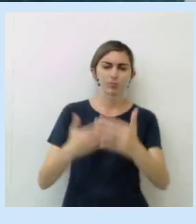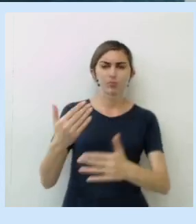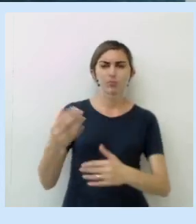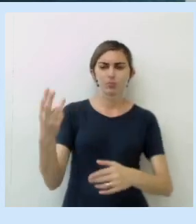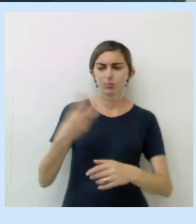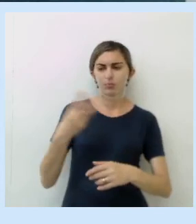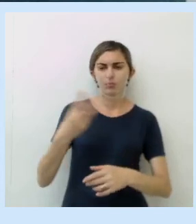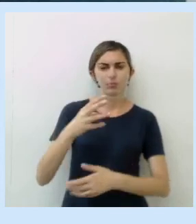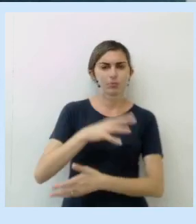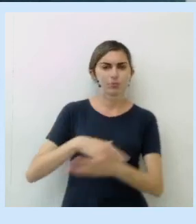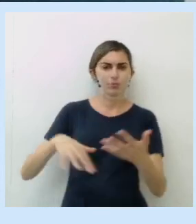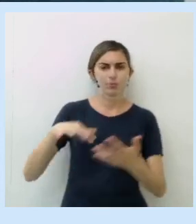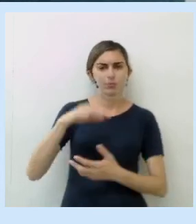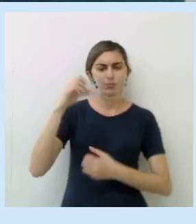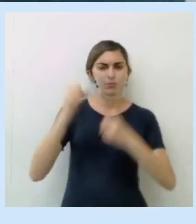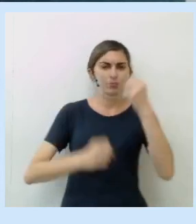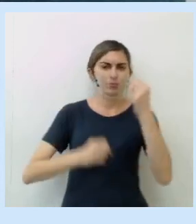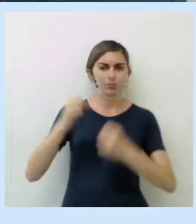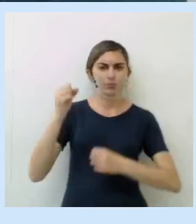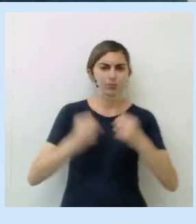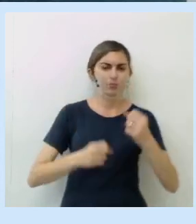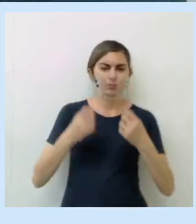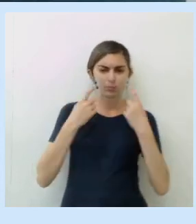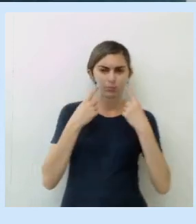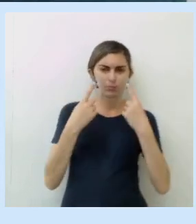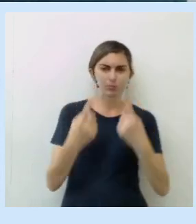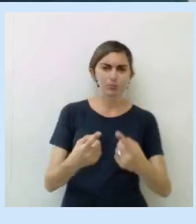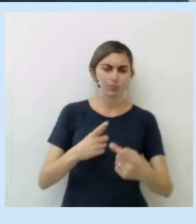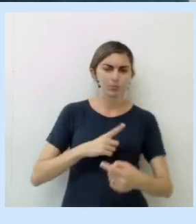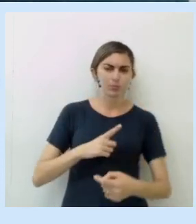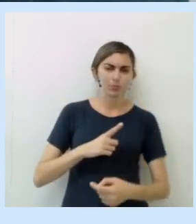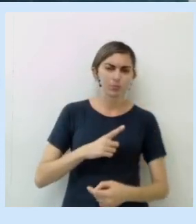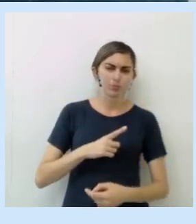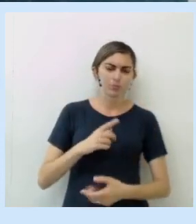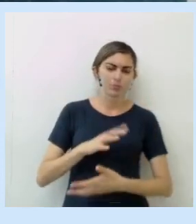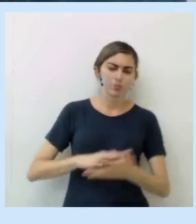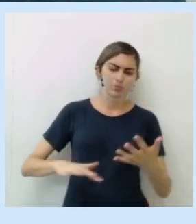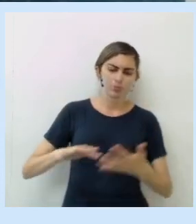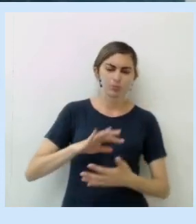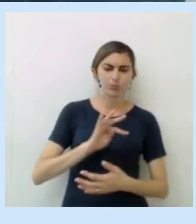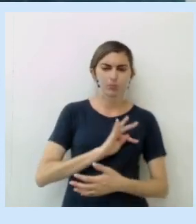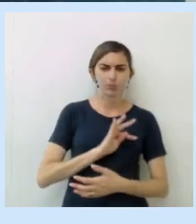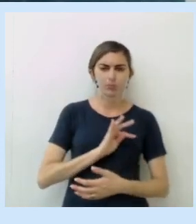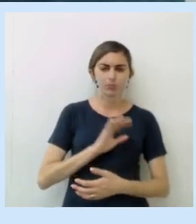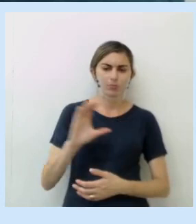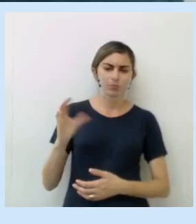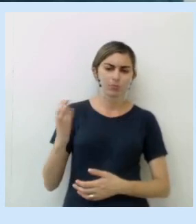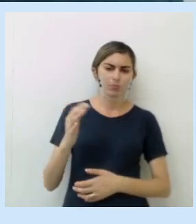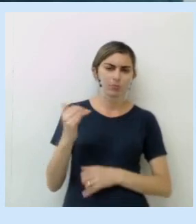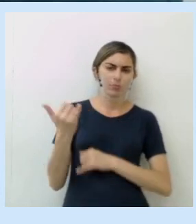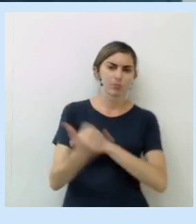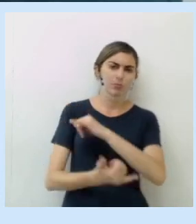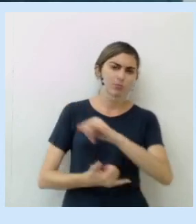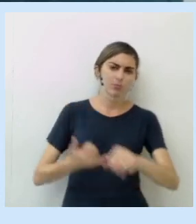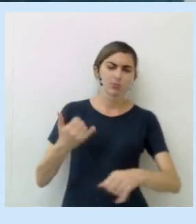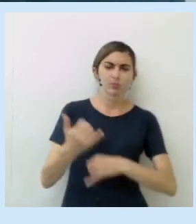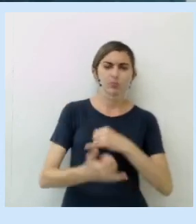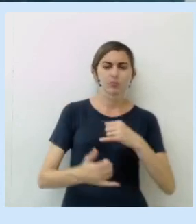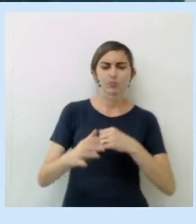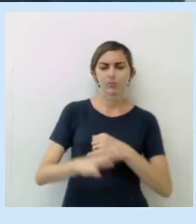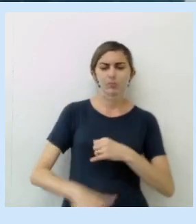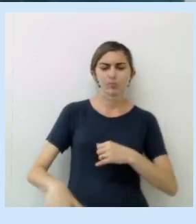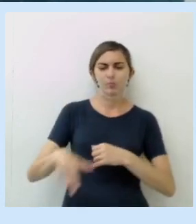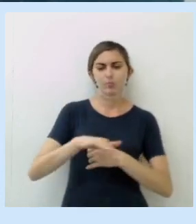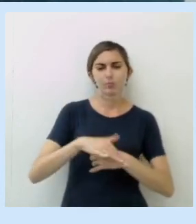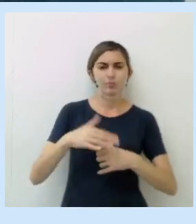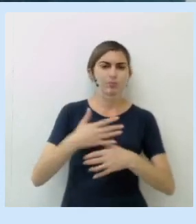terceira revolução industrial, onde a gente pôde ver que existia a revolução técnica, científica e informacional, ela chega no meio urbano,